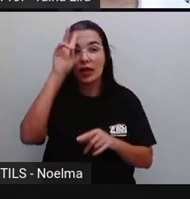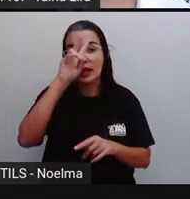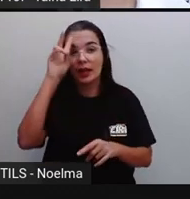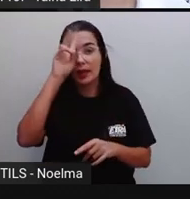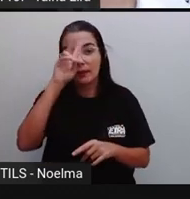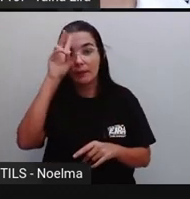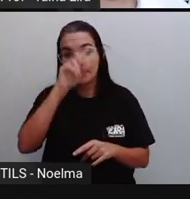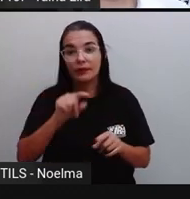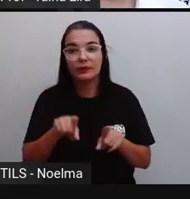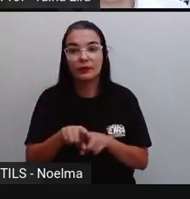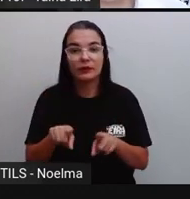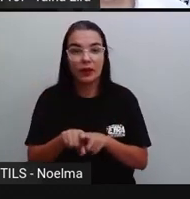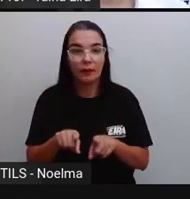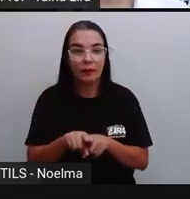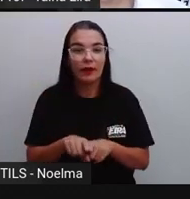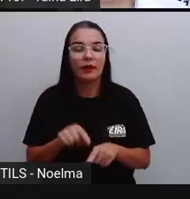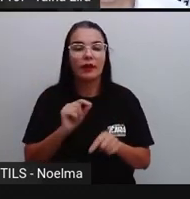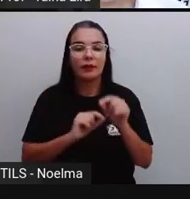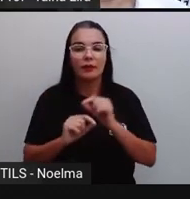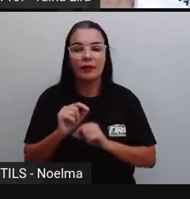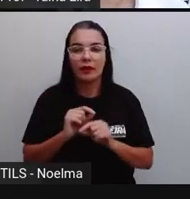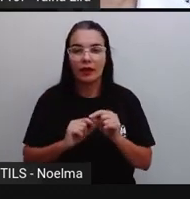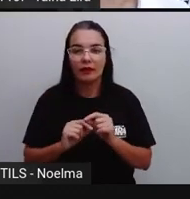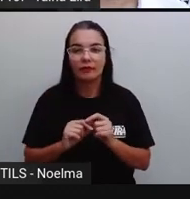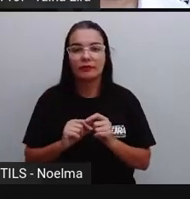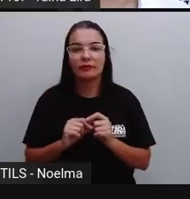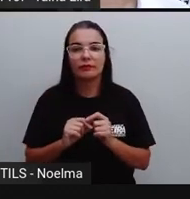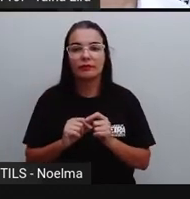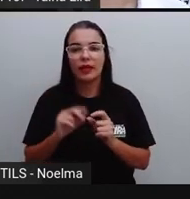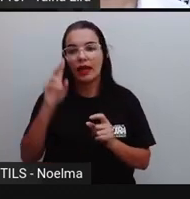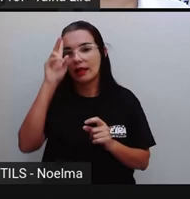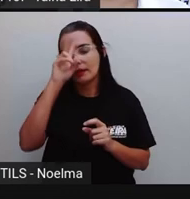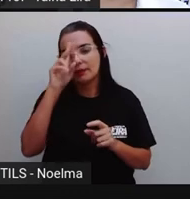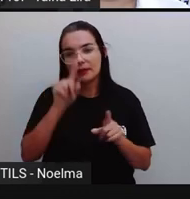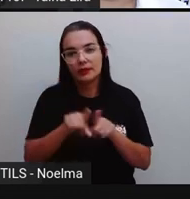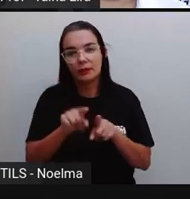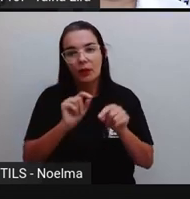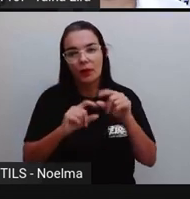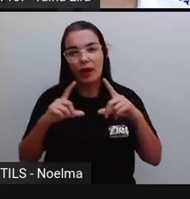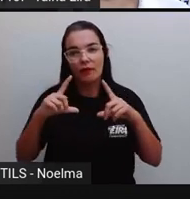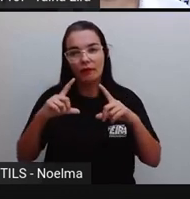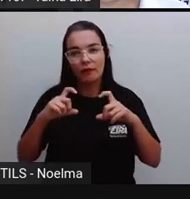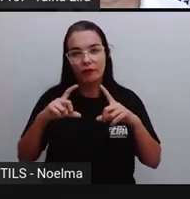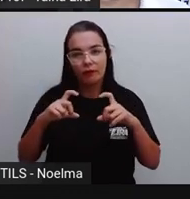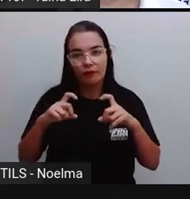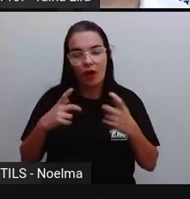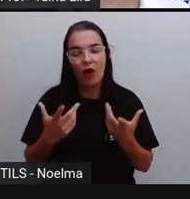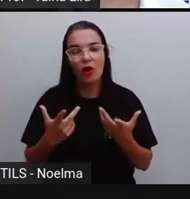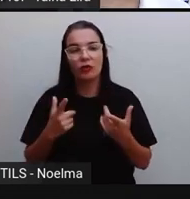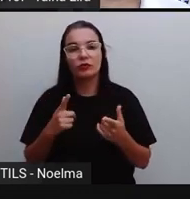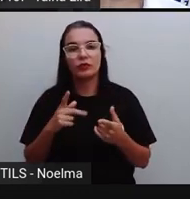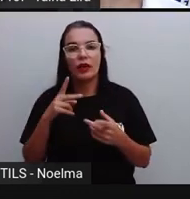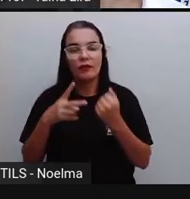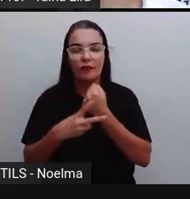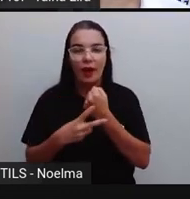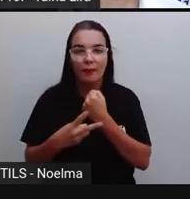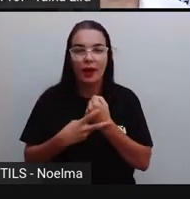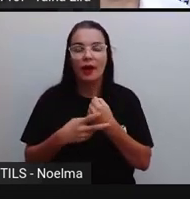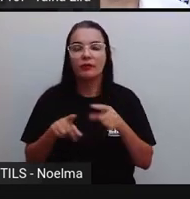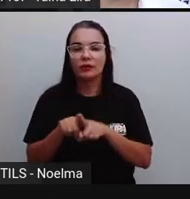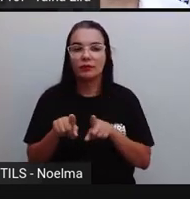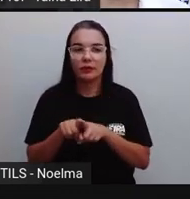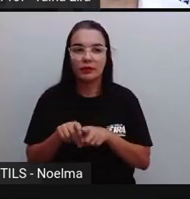cartaz tem ali a ilustração, tá bom? Lembrando de usar aí a linguagem também verbal, certo? E